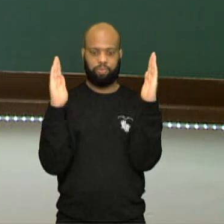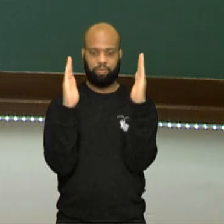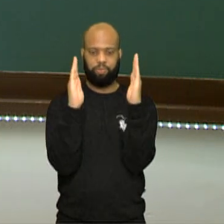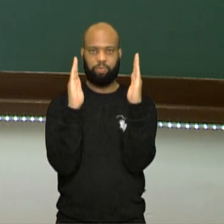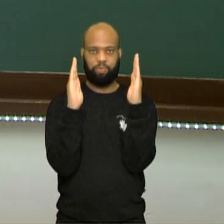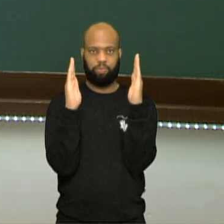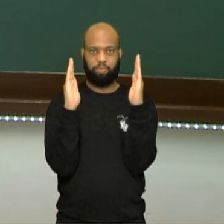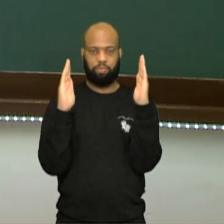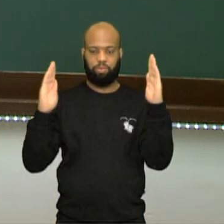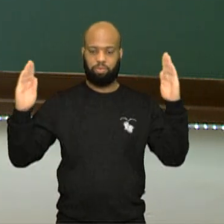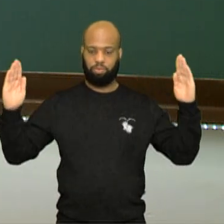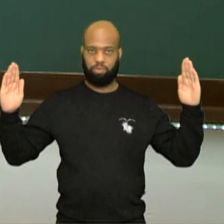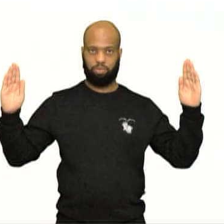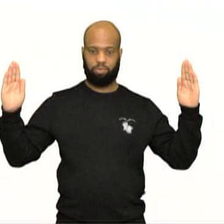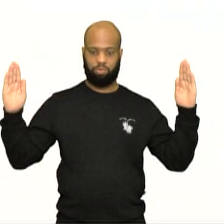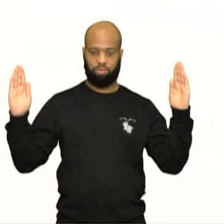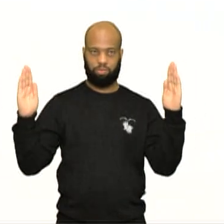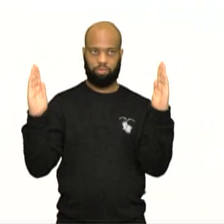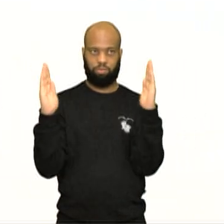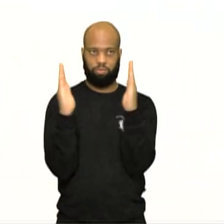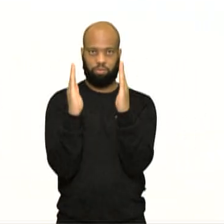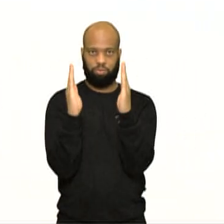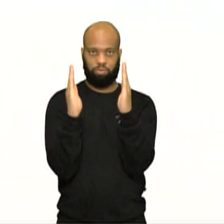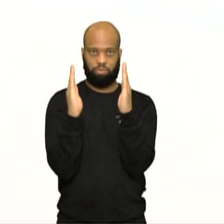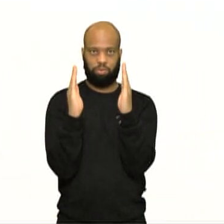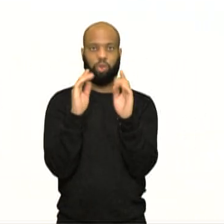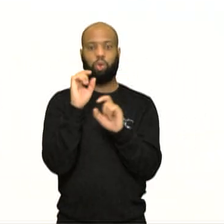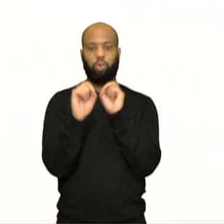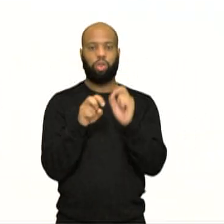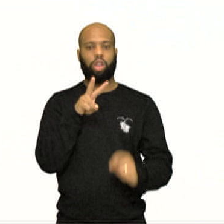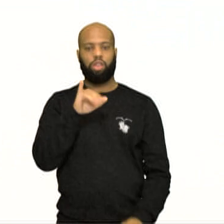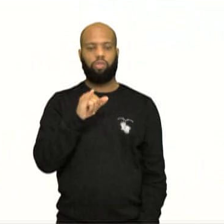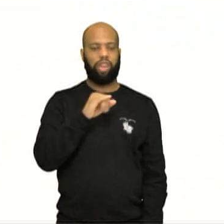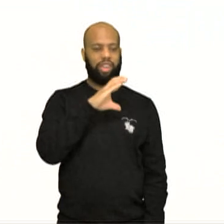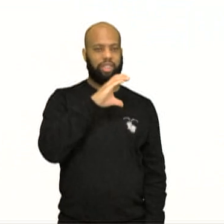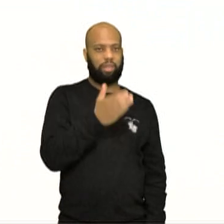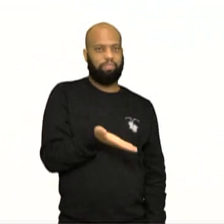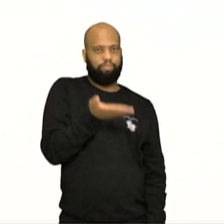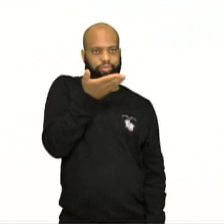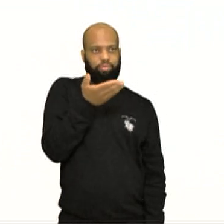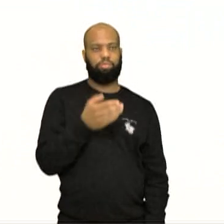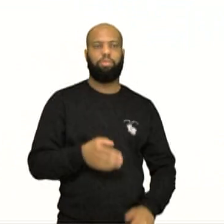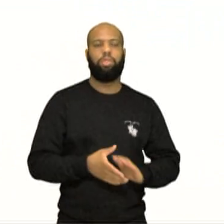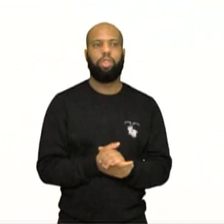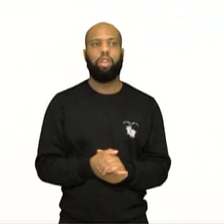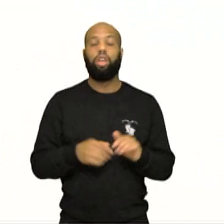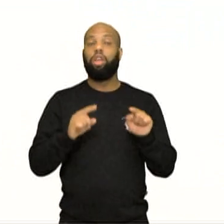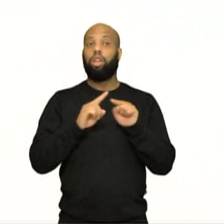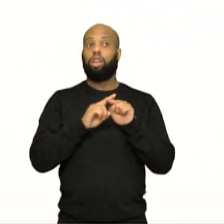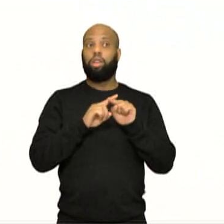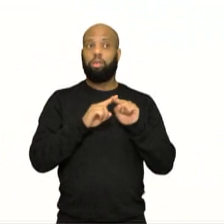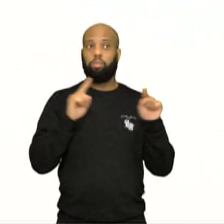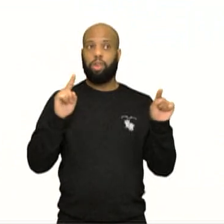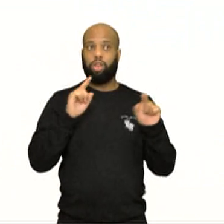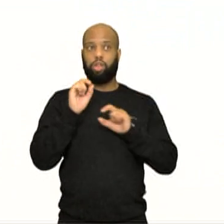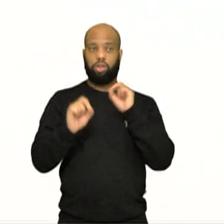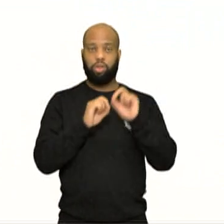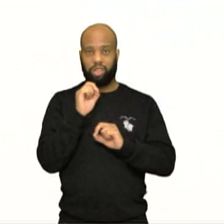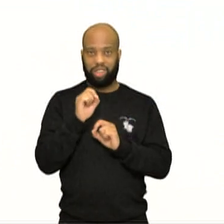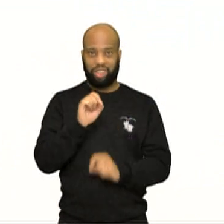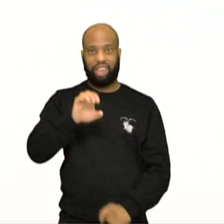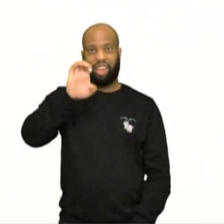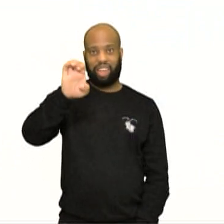paralelas entre os condutores, melhor para aumentar a capacitância, né? Desde que o